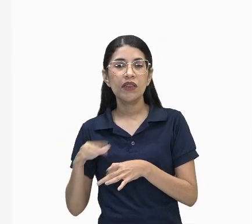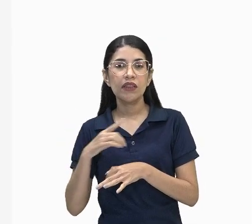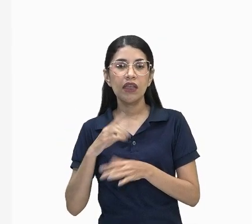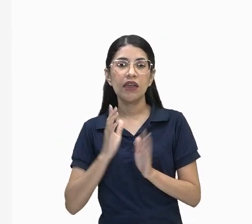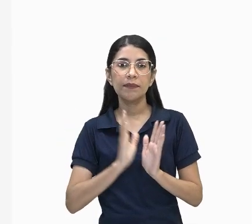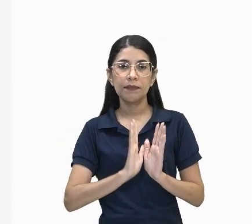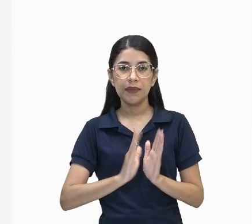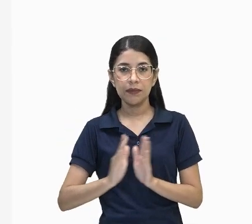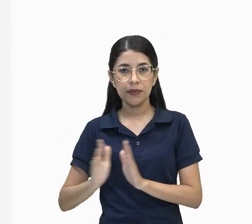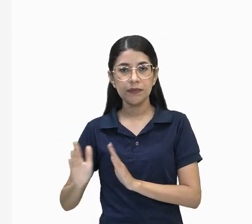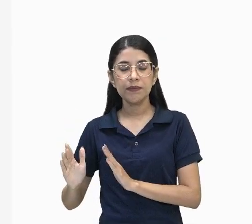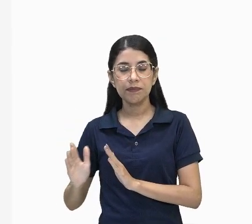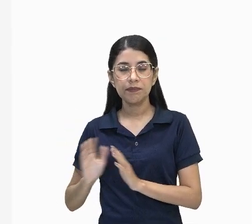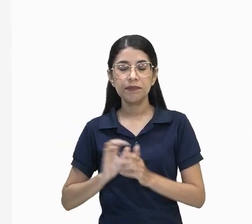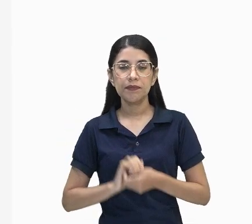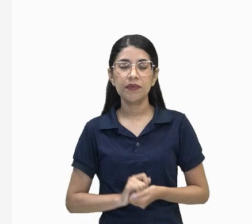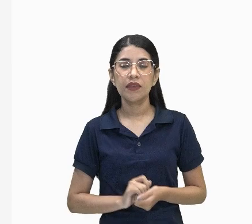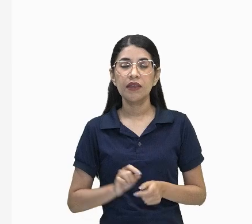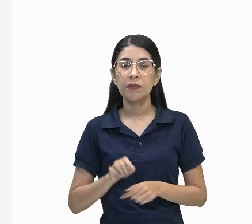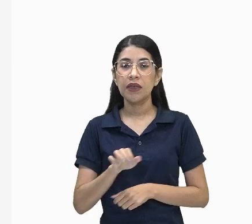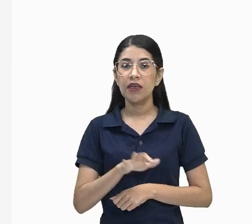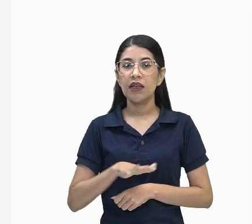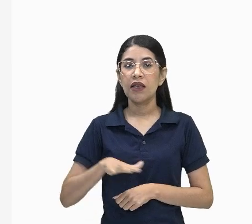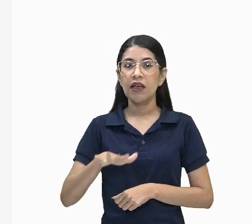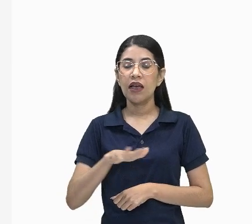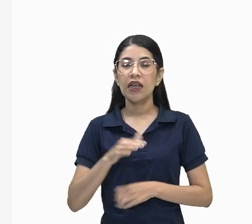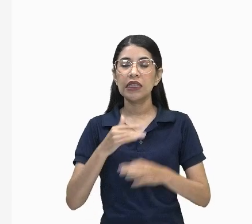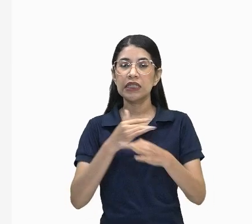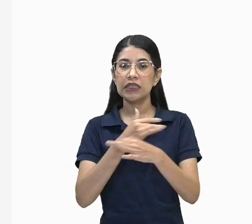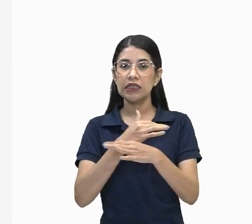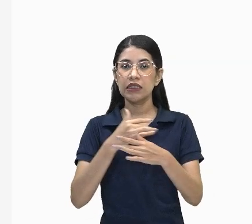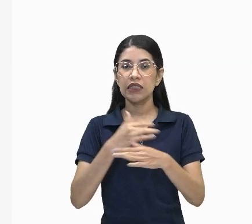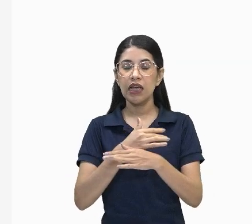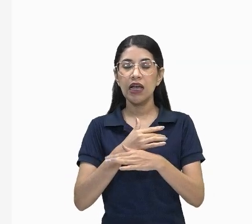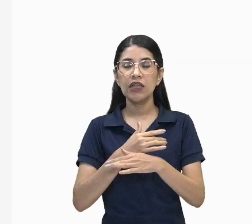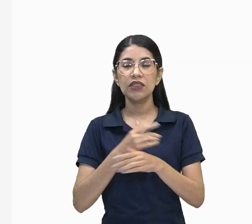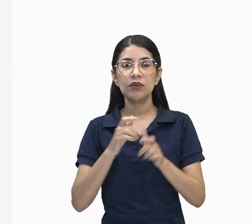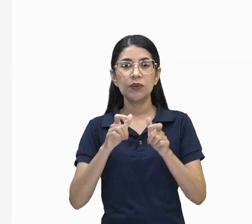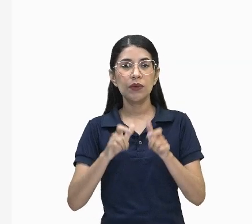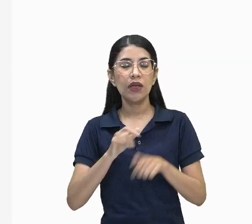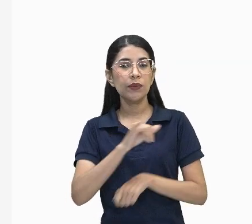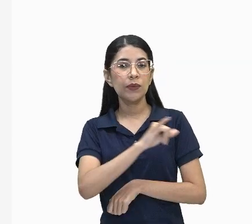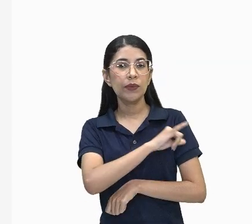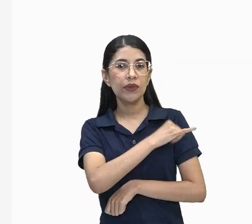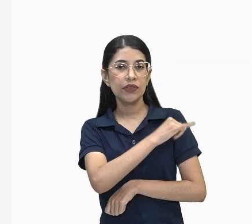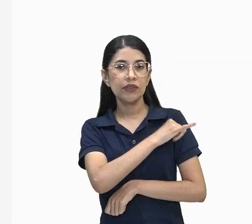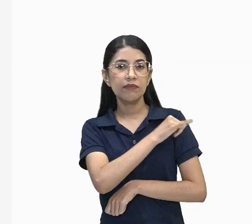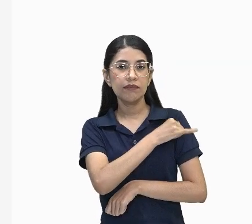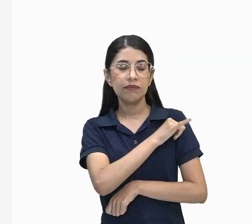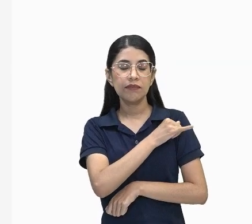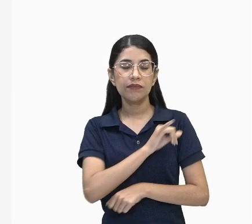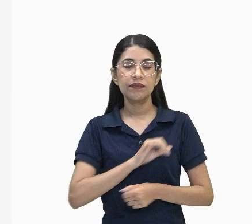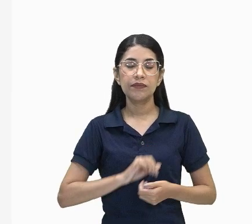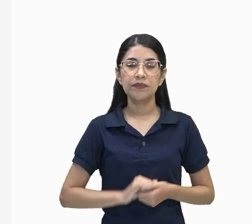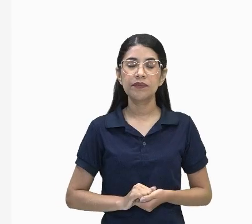lógica. E o espaço é urbano, o Rio de Janeiro, a cidade do Rio de Janeiro.